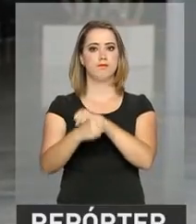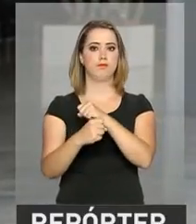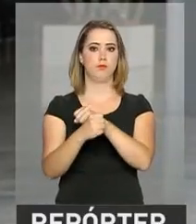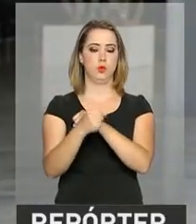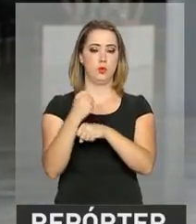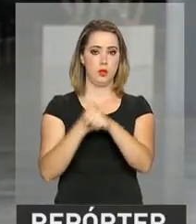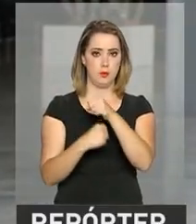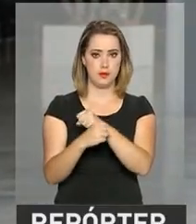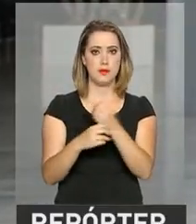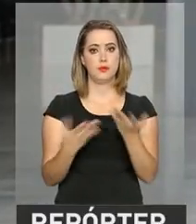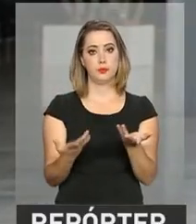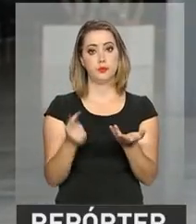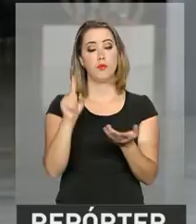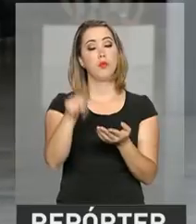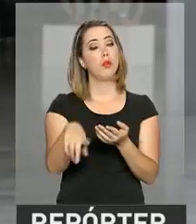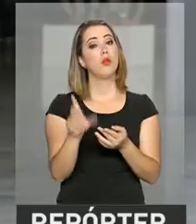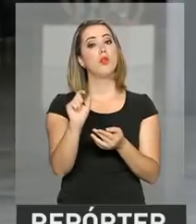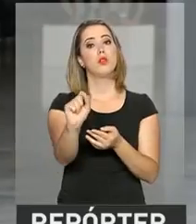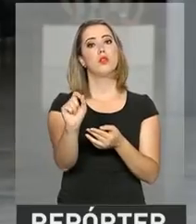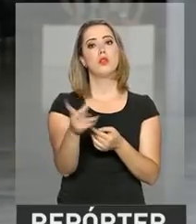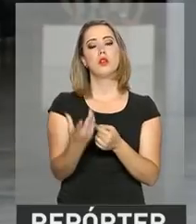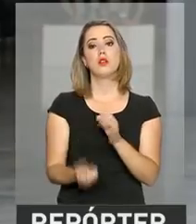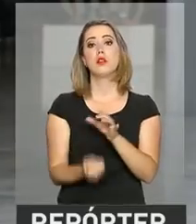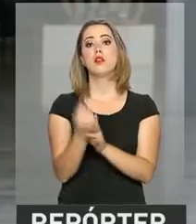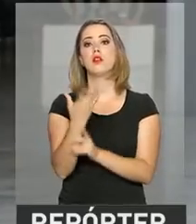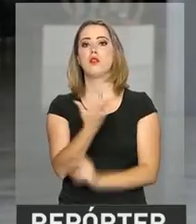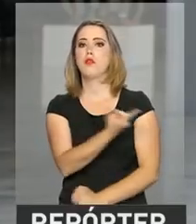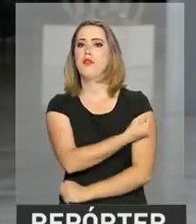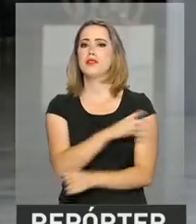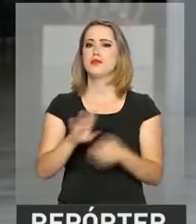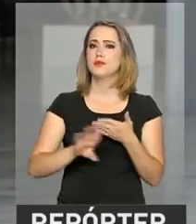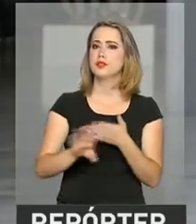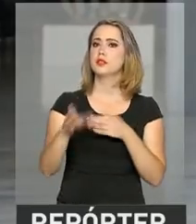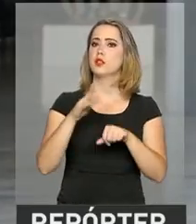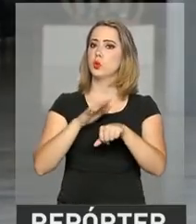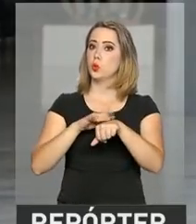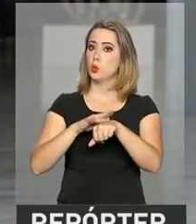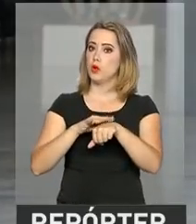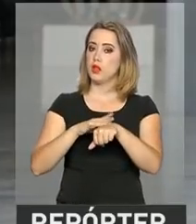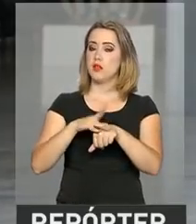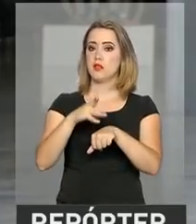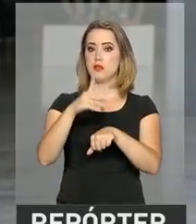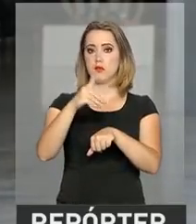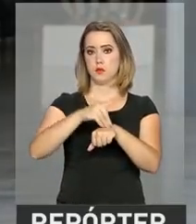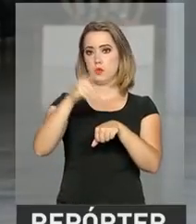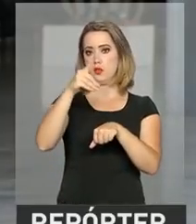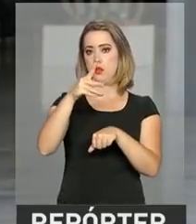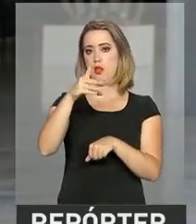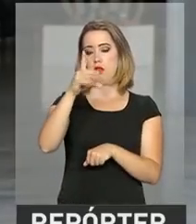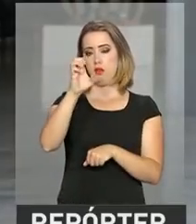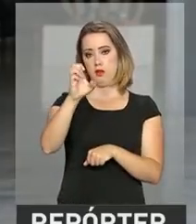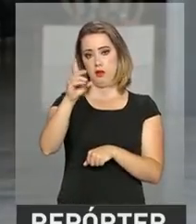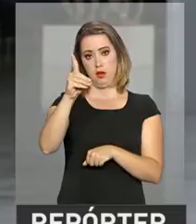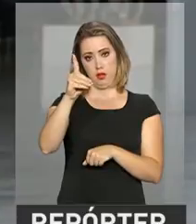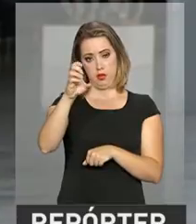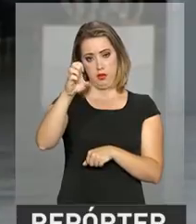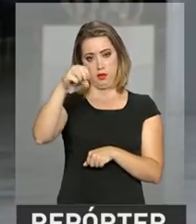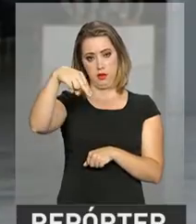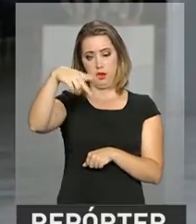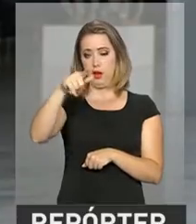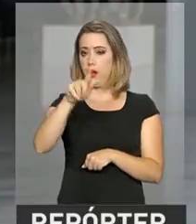e que consiste na criação de uma vacina contra a dengue e na finalização de uma fábrica que vai produzir o